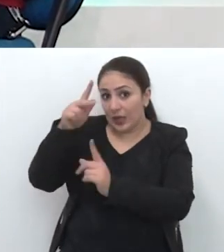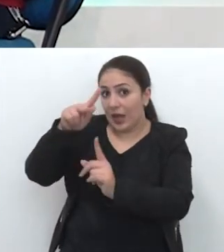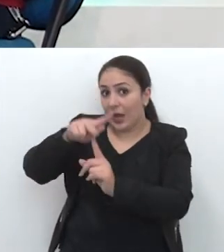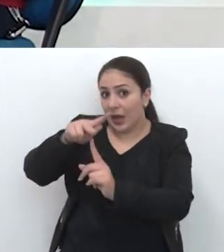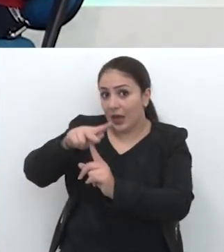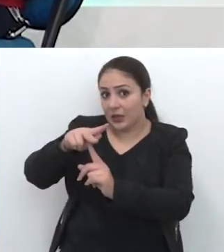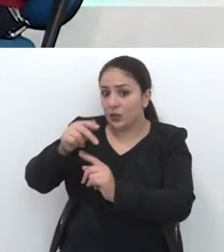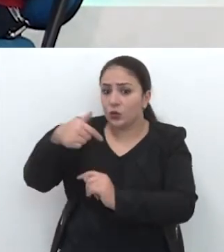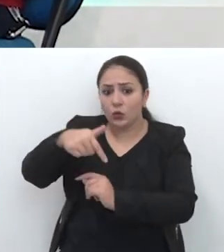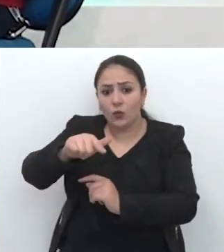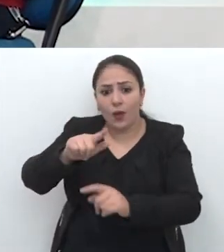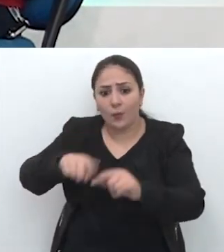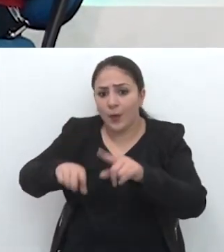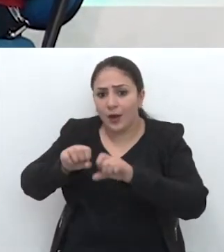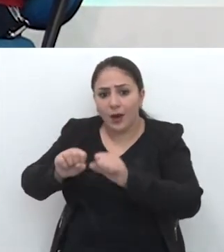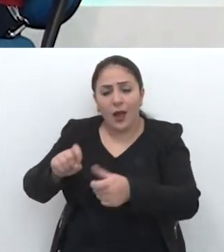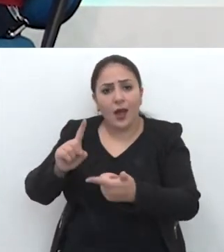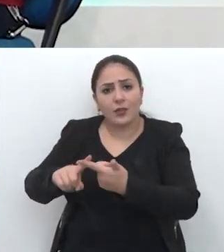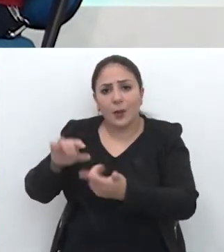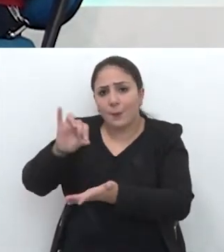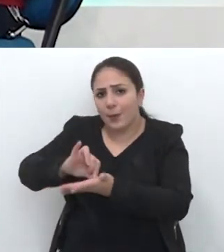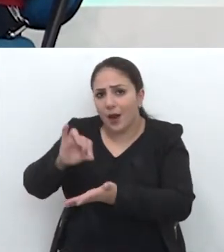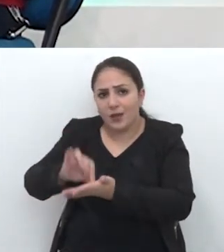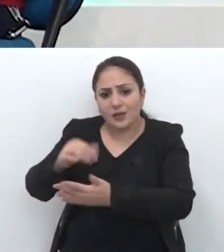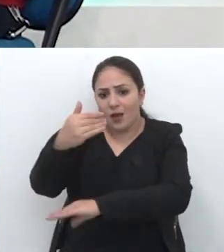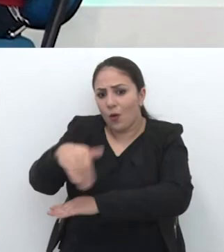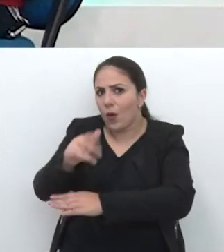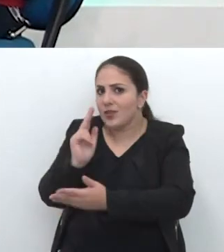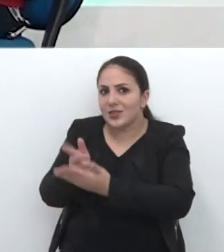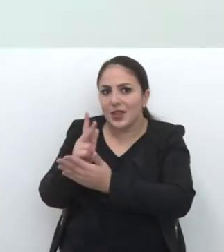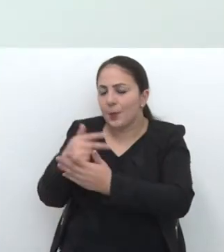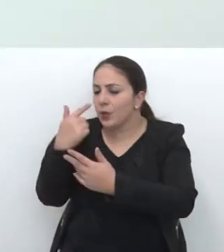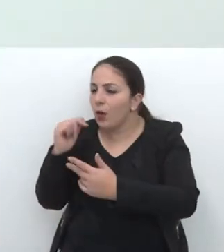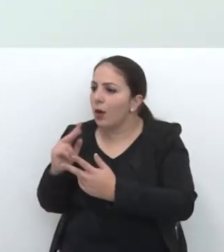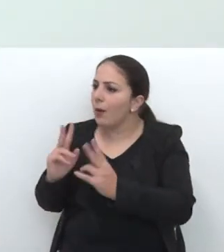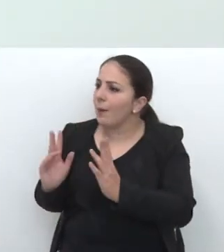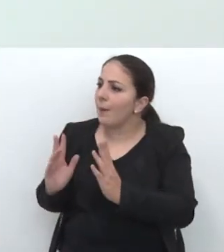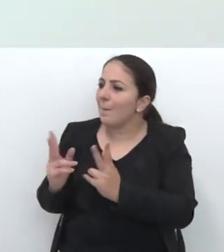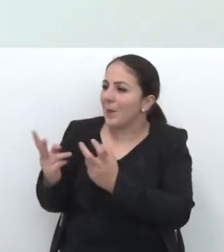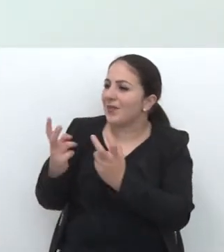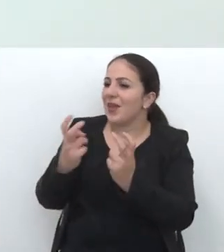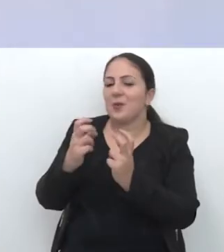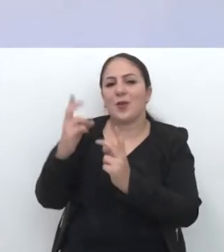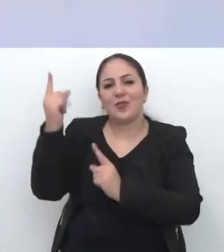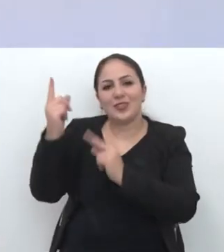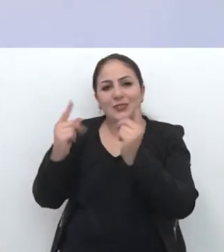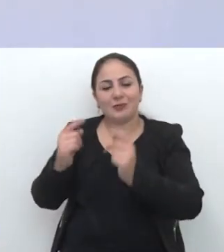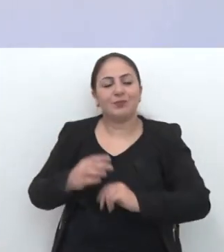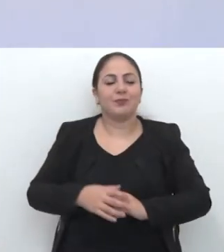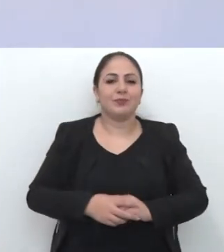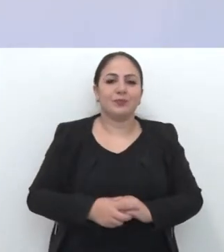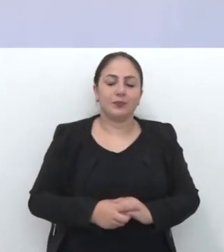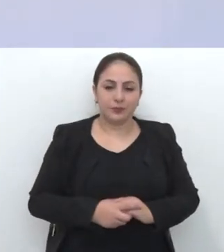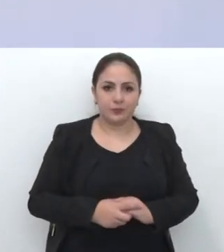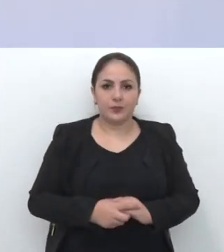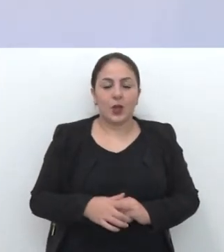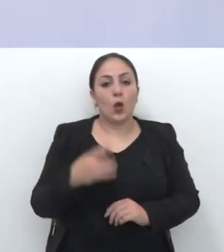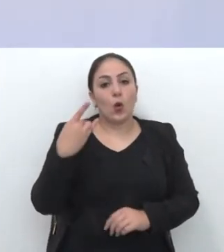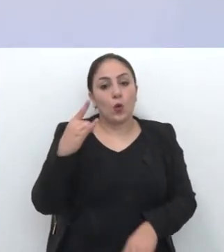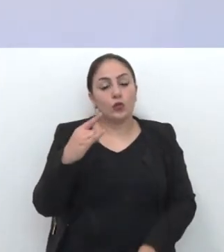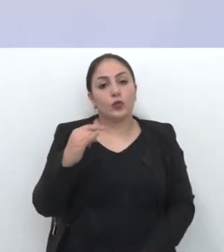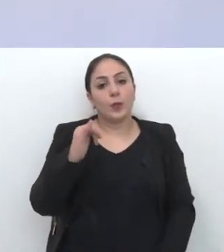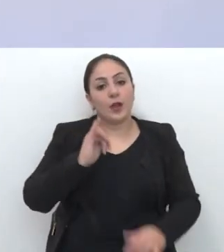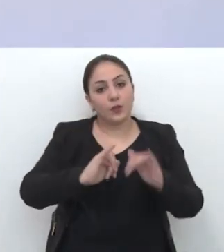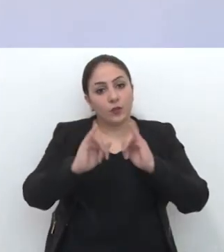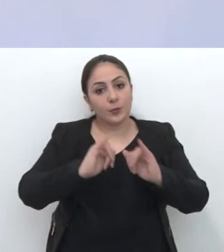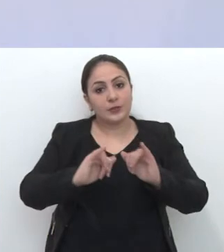Parque da Gari. Onde tu vai no mercado, na praça, na rua, no desfile, tu está sempre dando de cara com o festival. E uma última